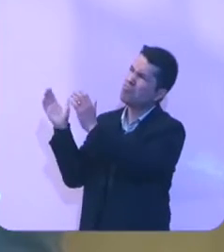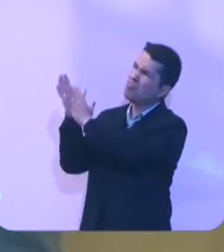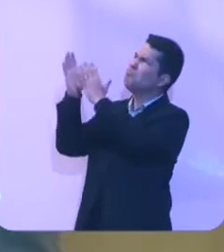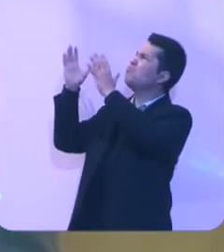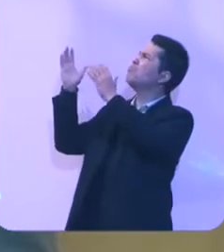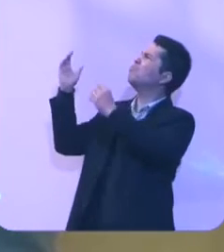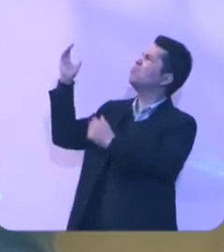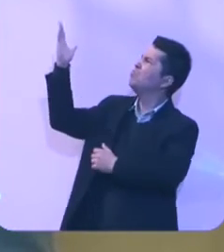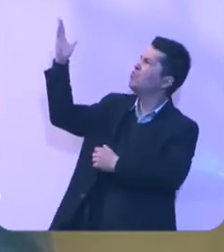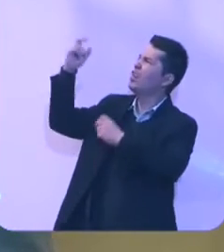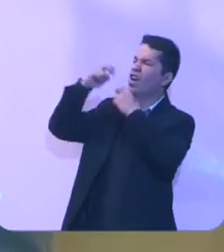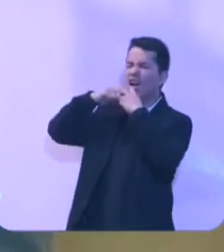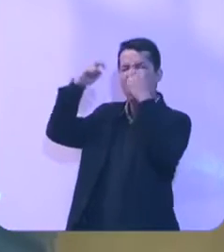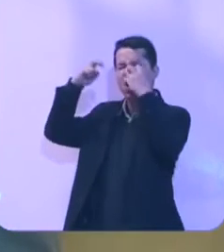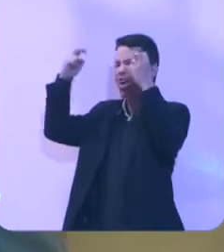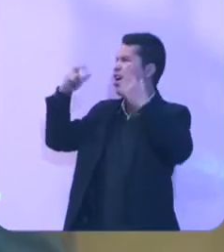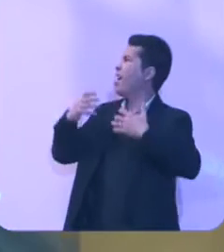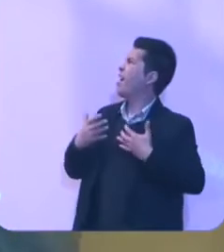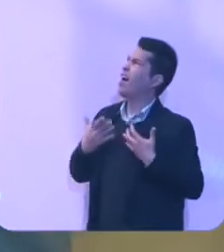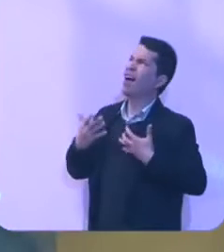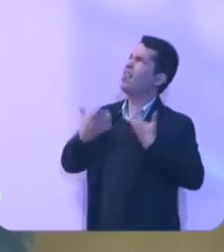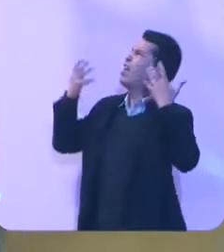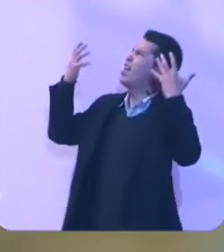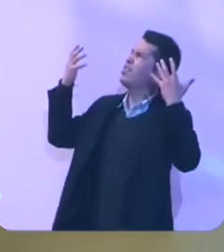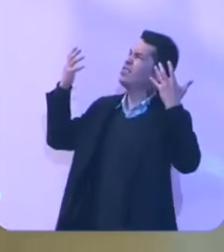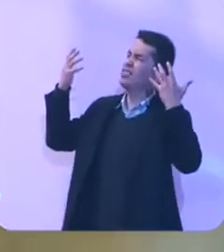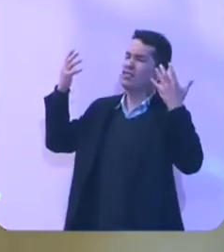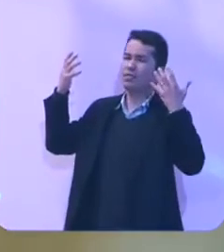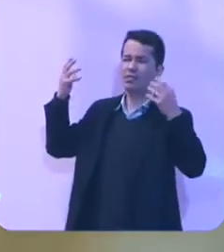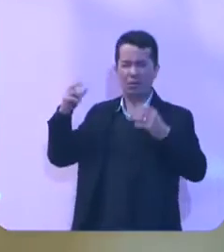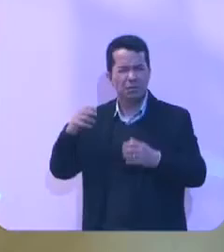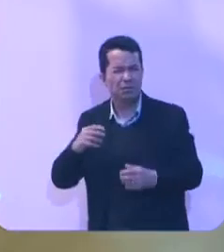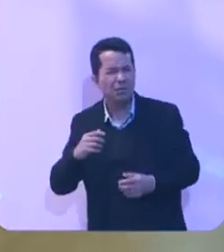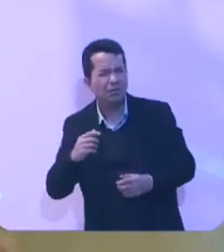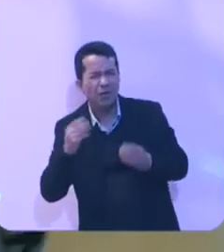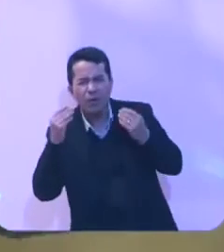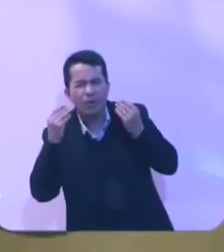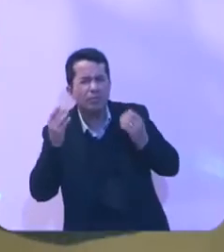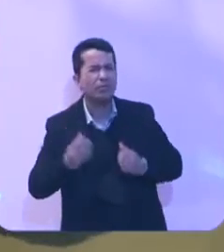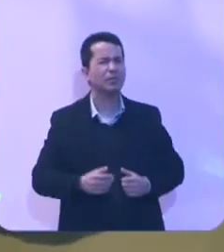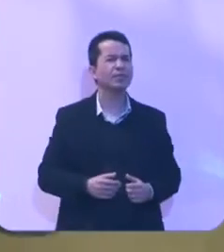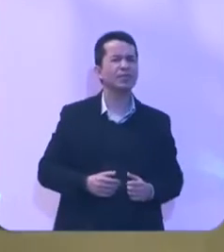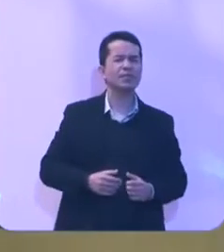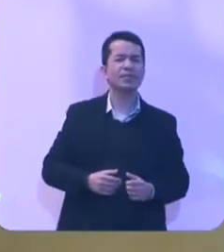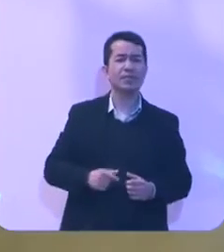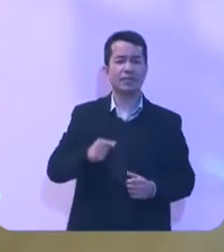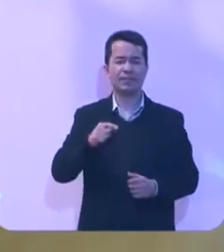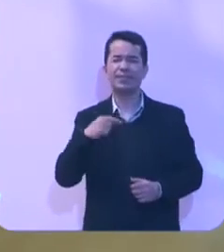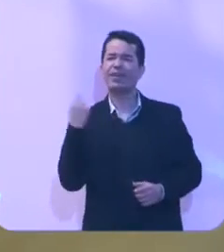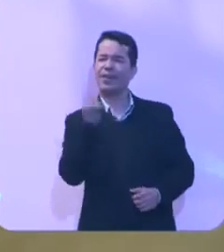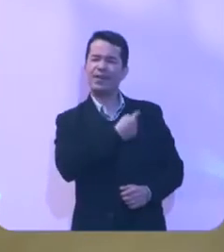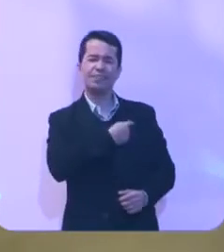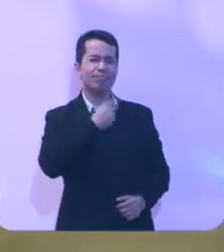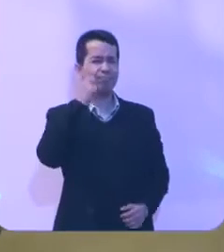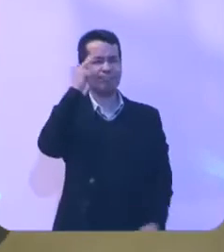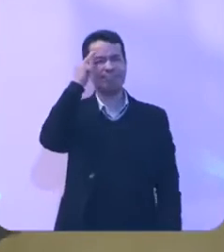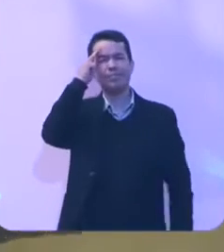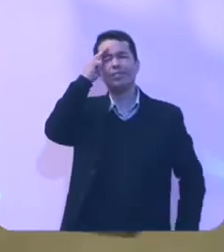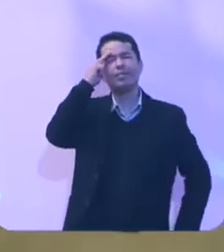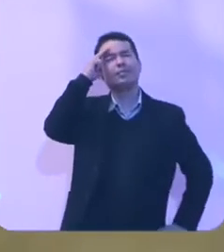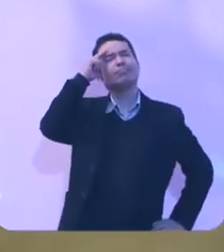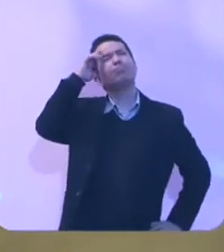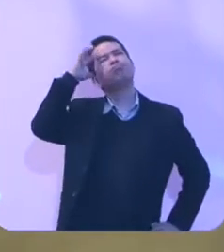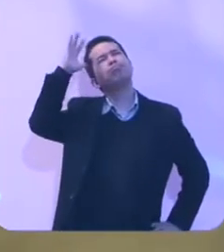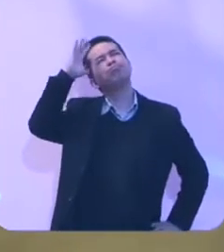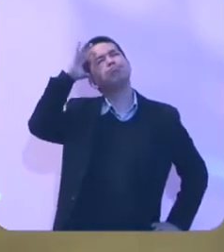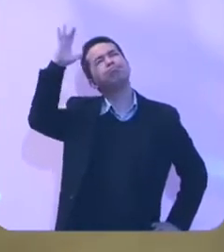É interessante porque se a gente olhasse para a cena, lembra que eu falei que essa oração foi feita, não é? Num momento de guerra,